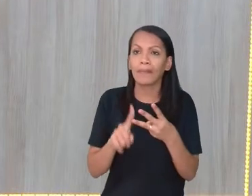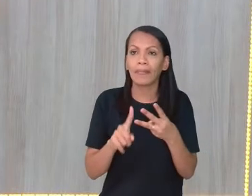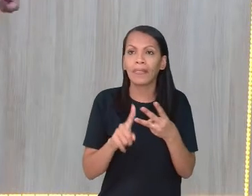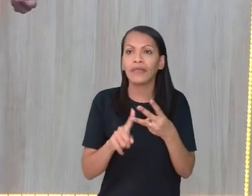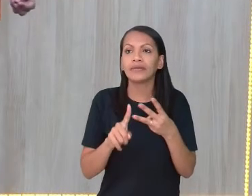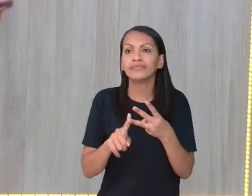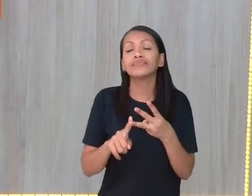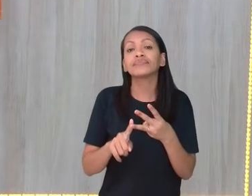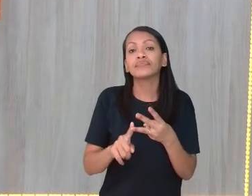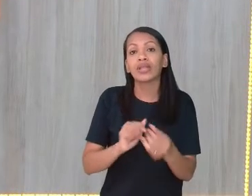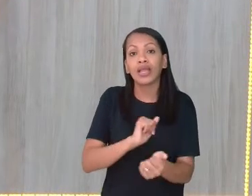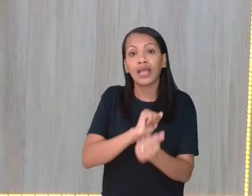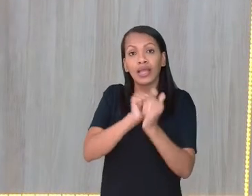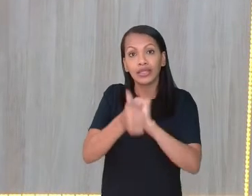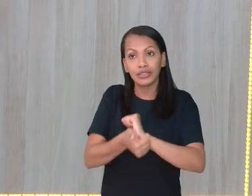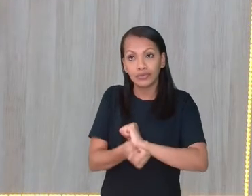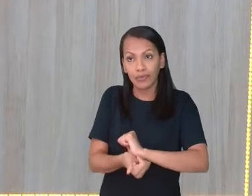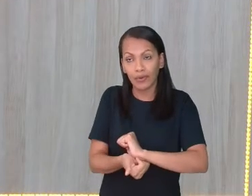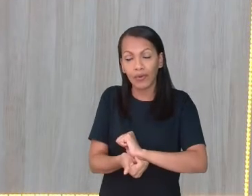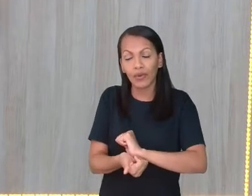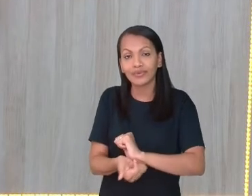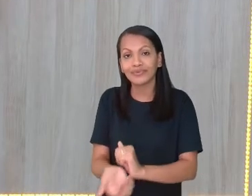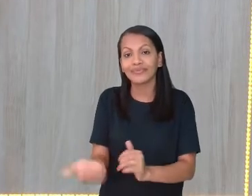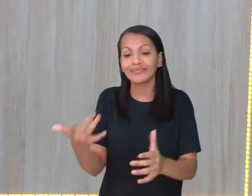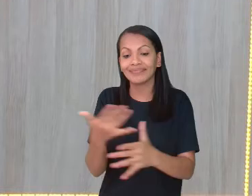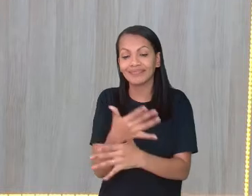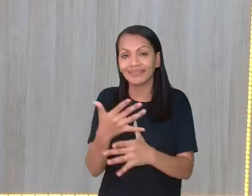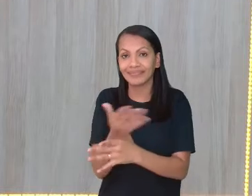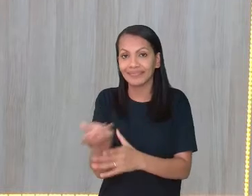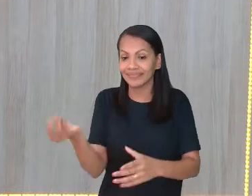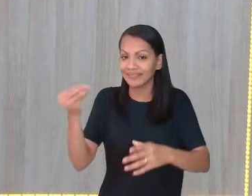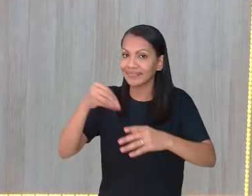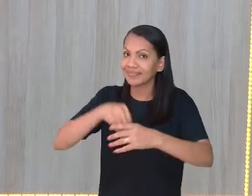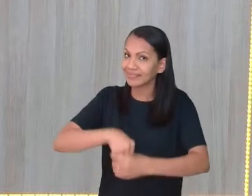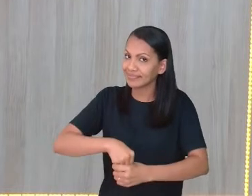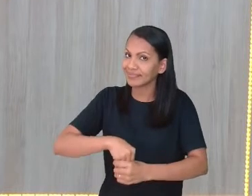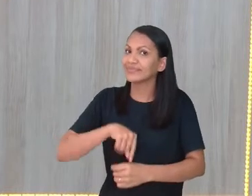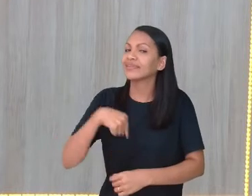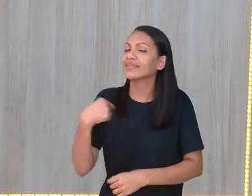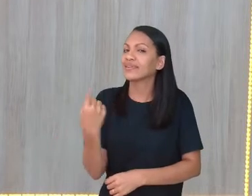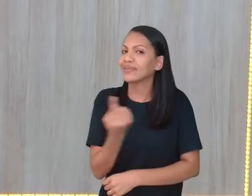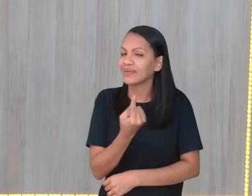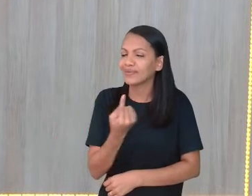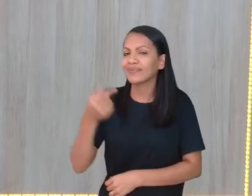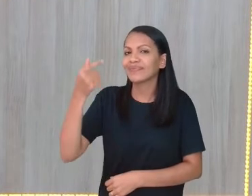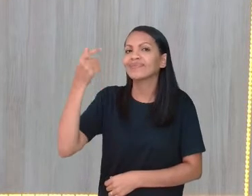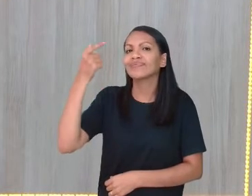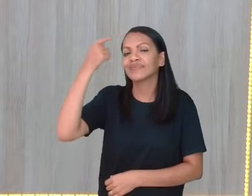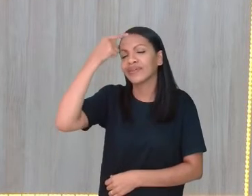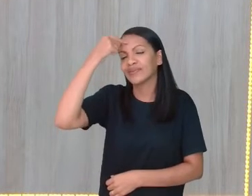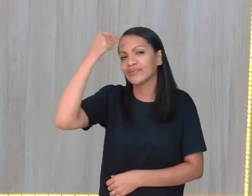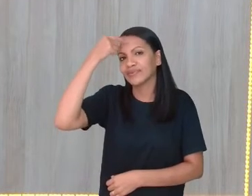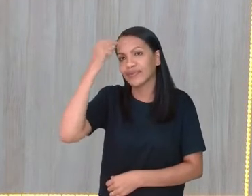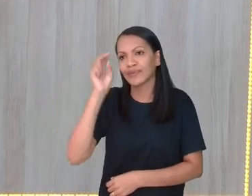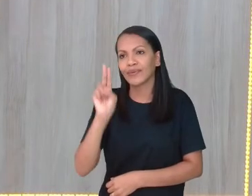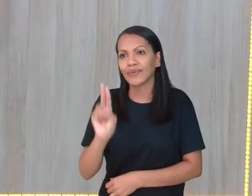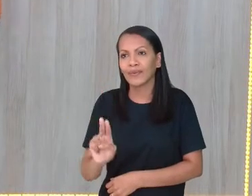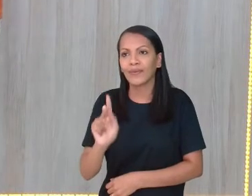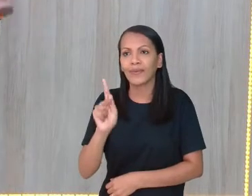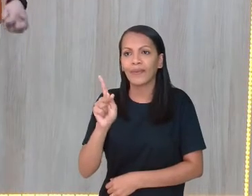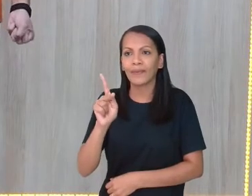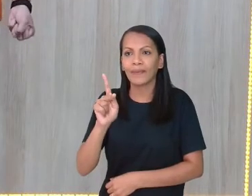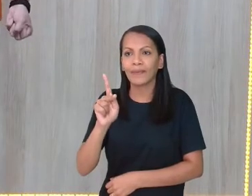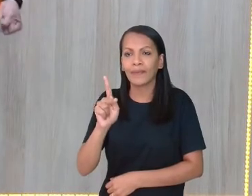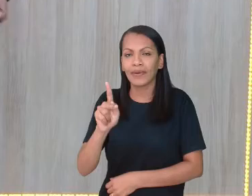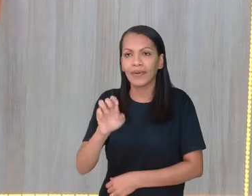a Escola Superior de Educação Física, daqui de Pernambuco, né, lá da nossa UPE. Então, existe um projeto também que pega crianças